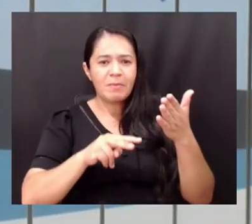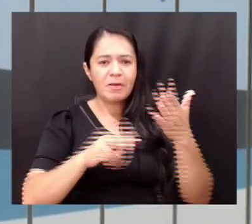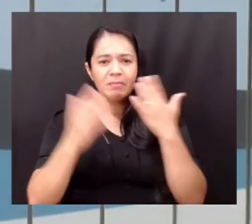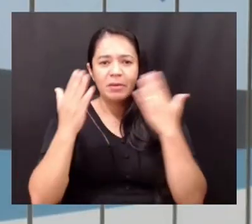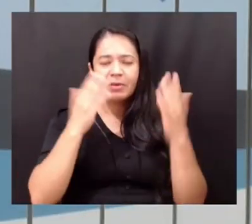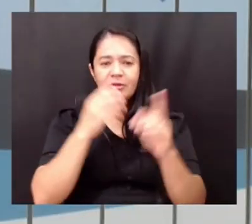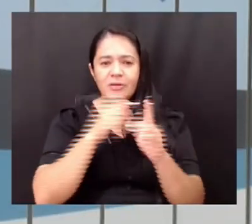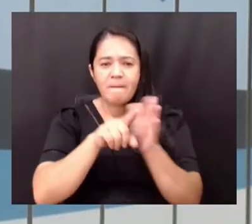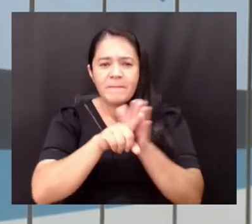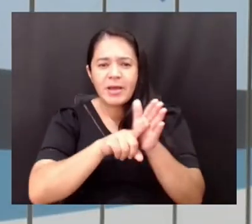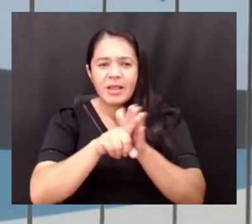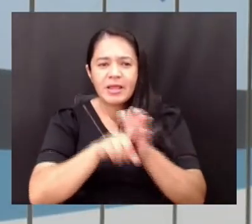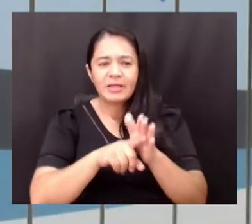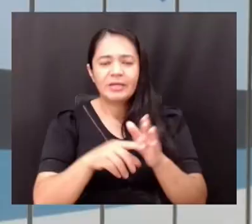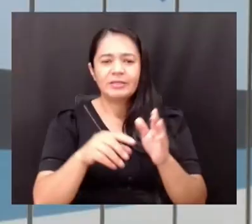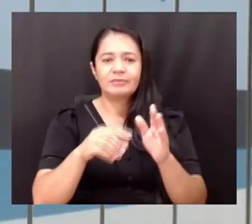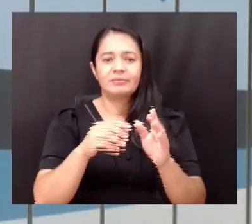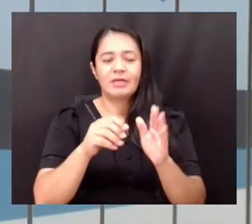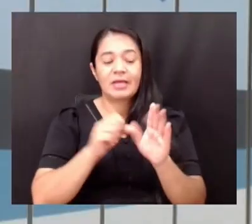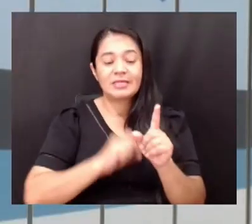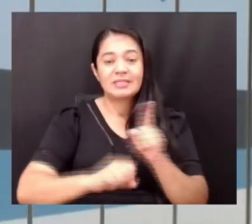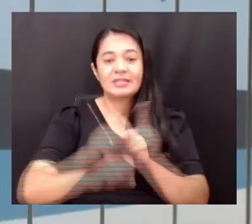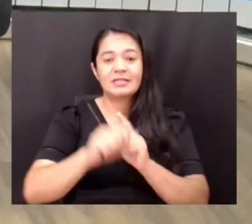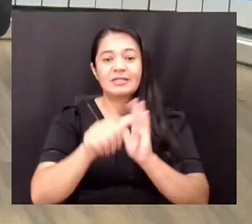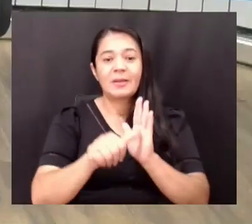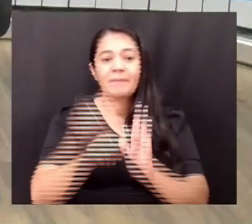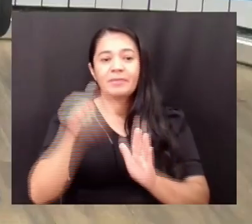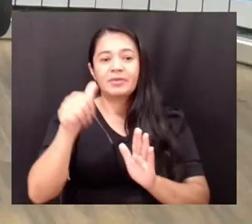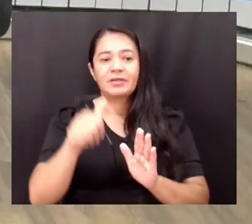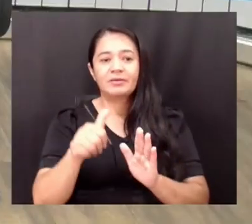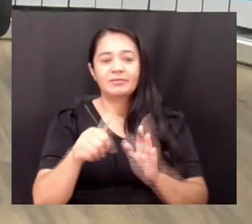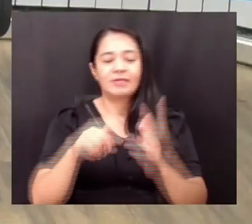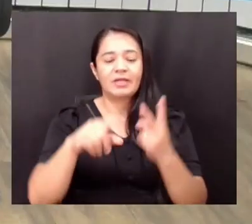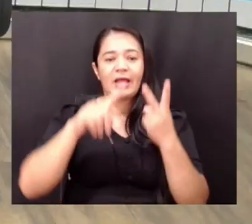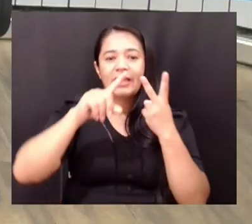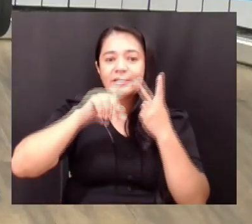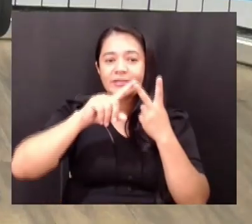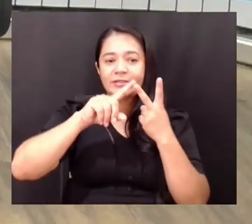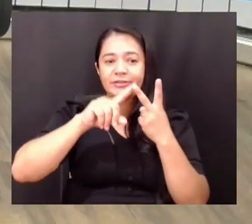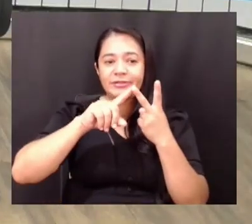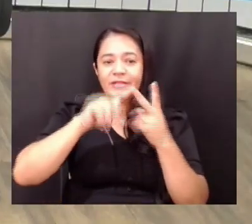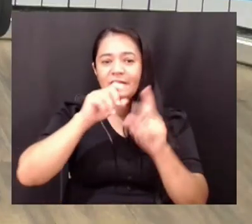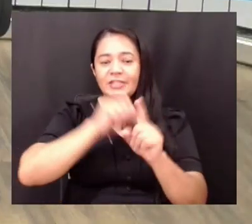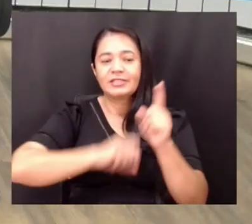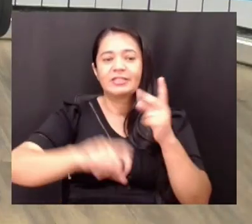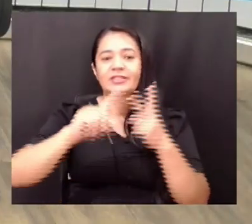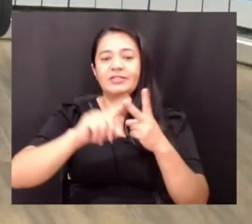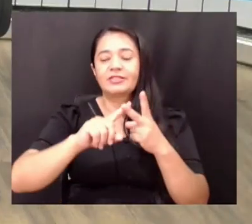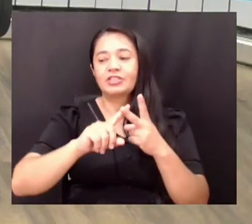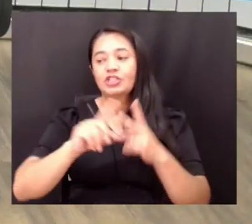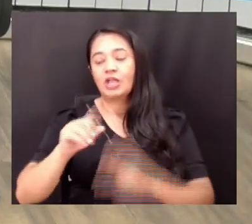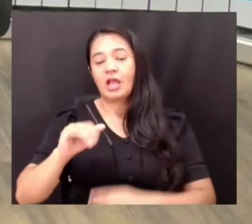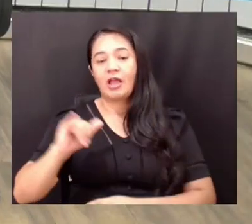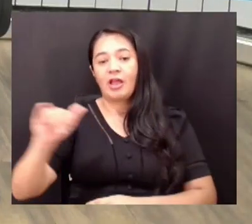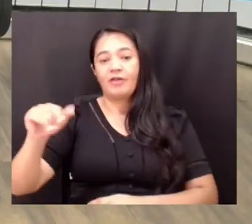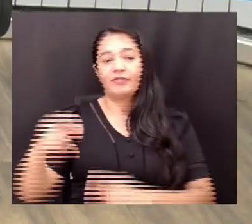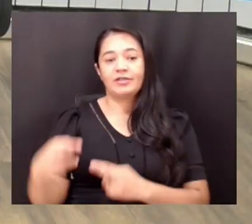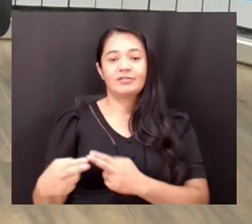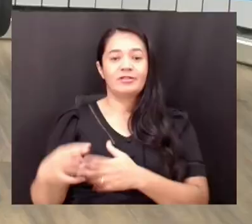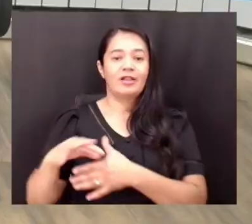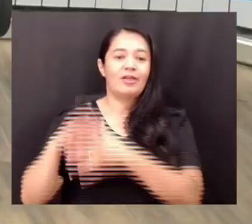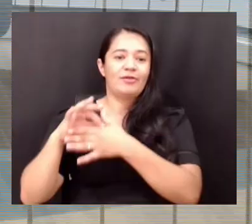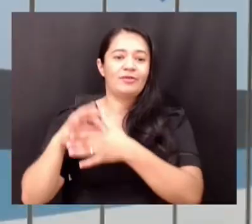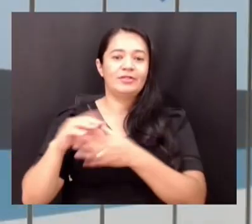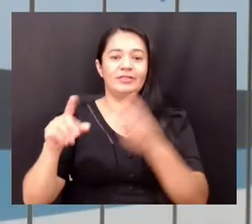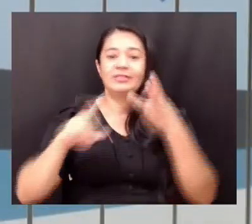Assistência primária. Aí tem assistência secundária, que eu já orientar os gestores, a liderança. E a terciária é